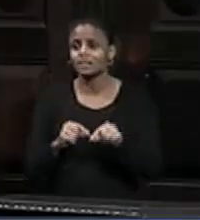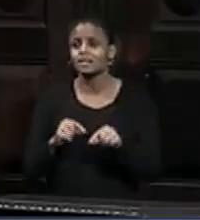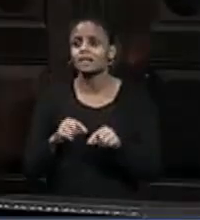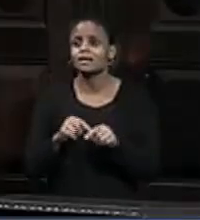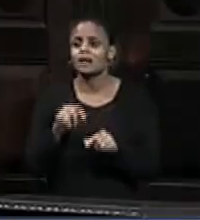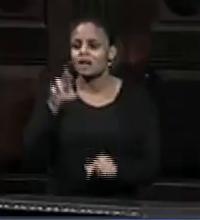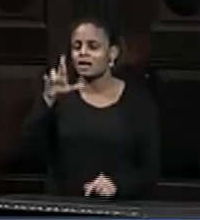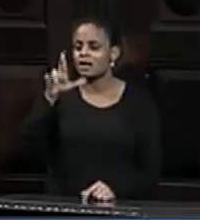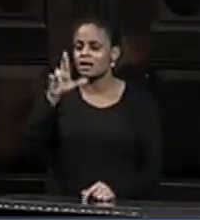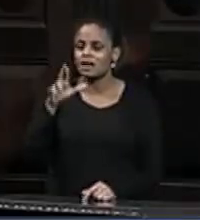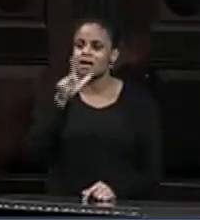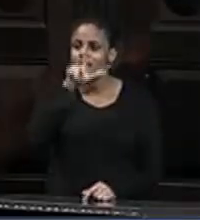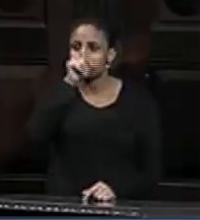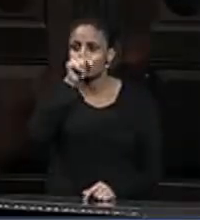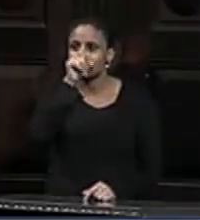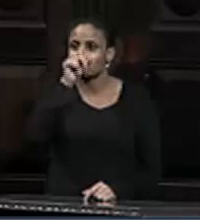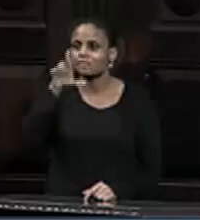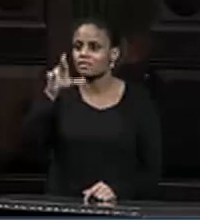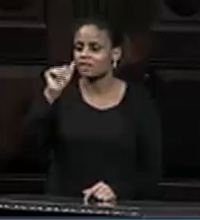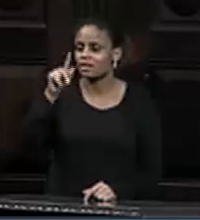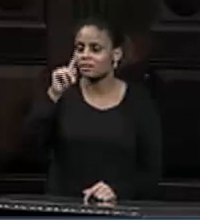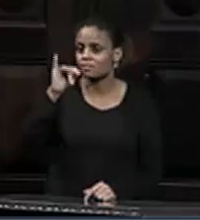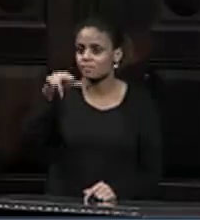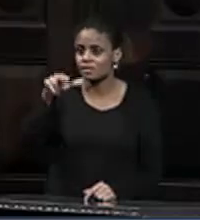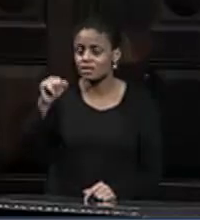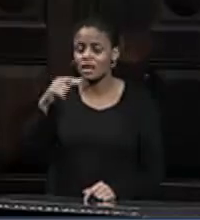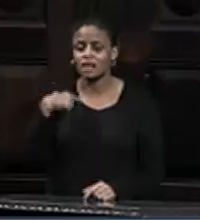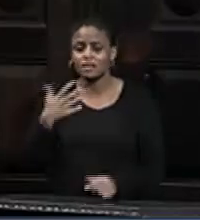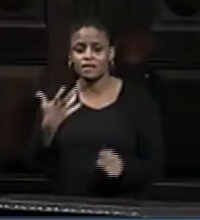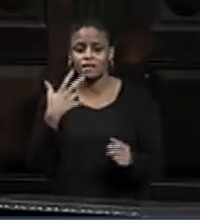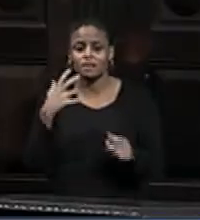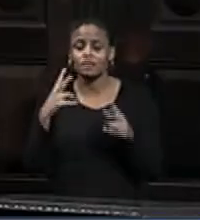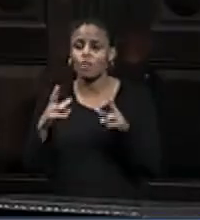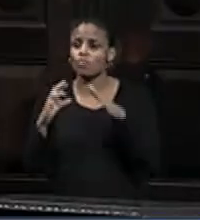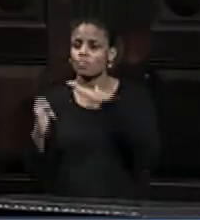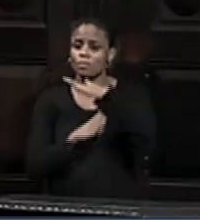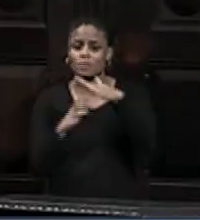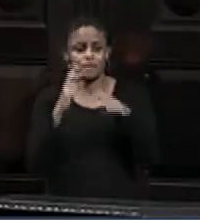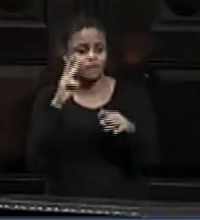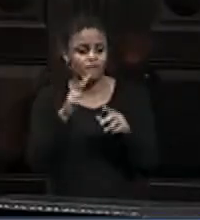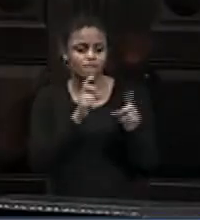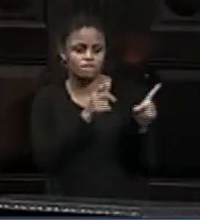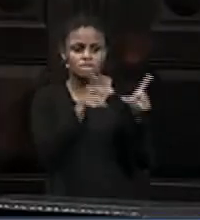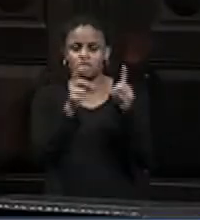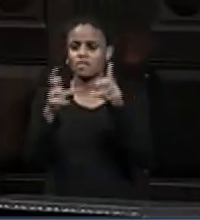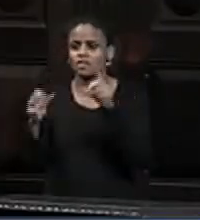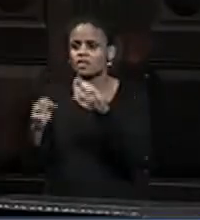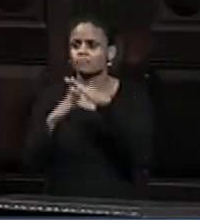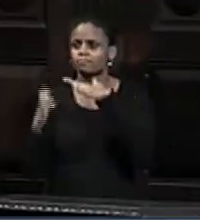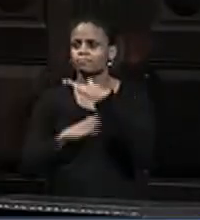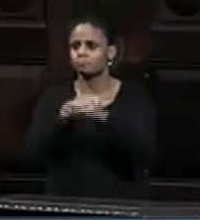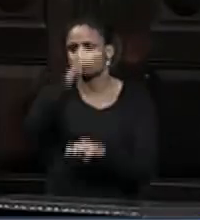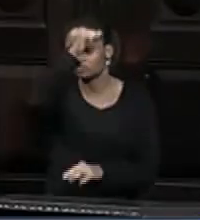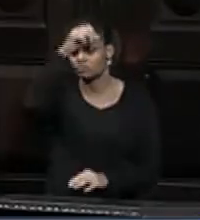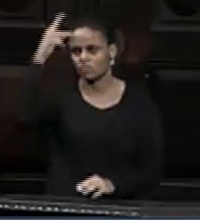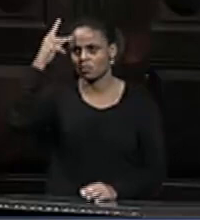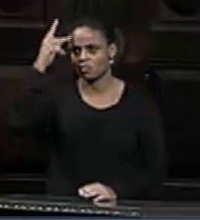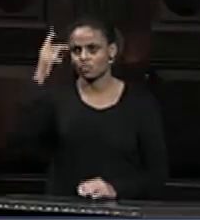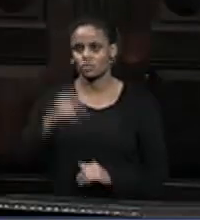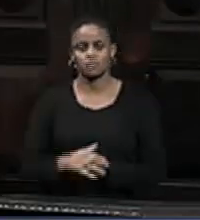soberania nacional. Ver o que acontece com a Petrobras, que vem acontecendo com a principal empresa do